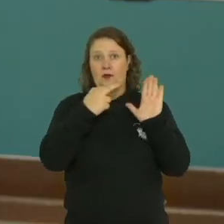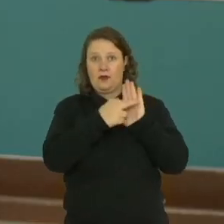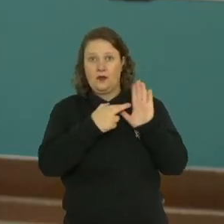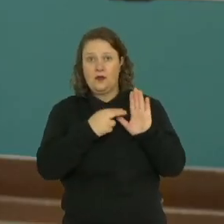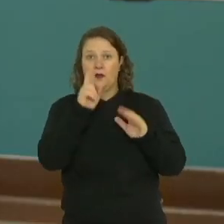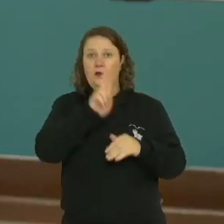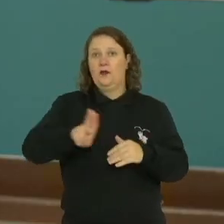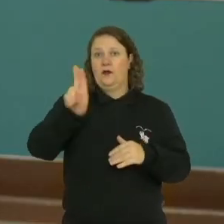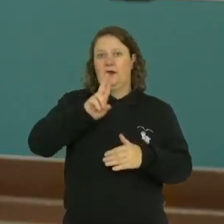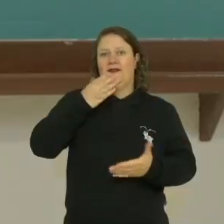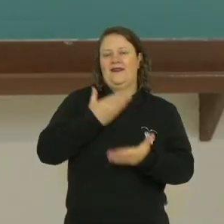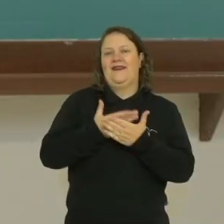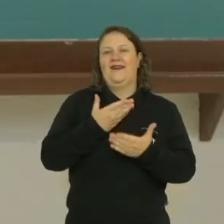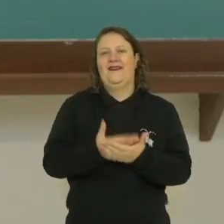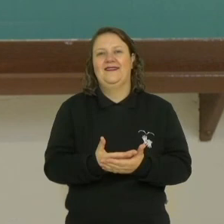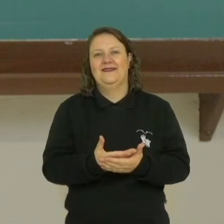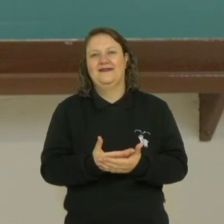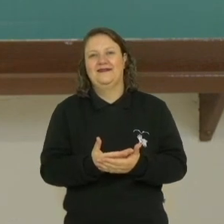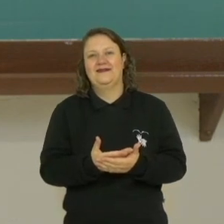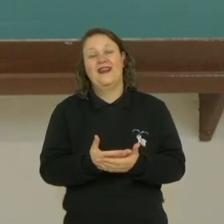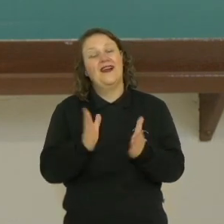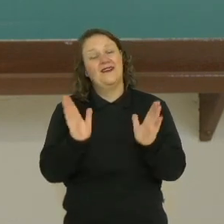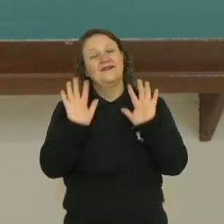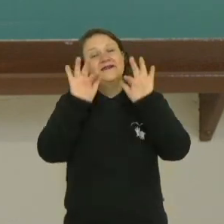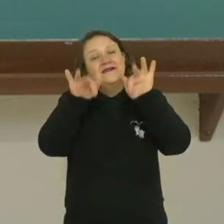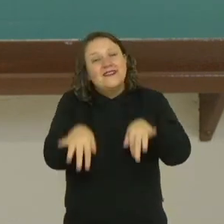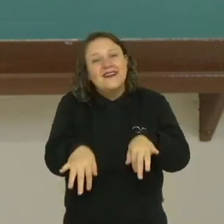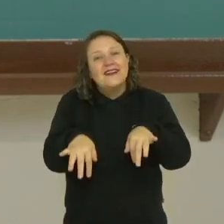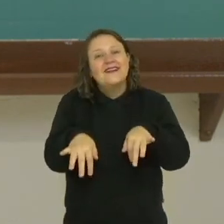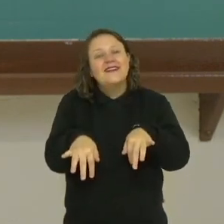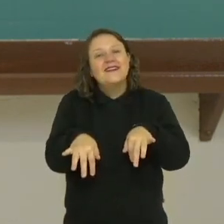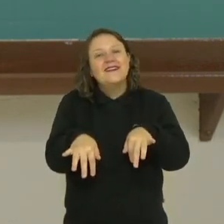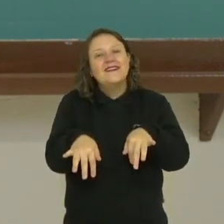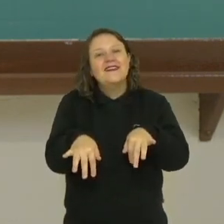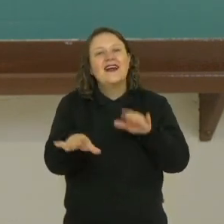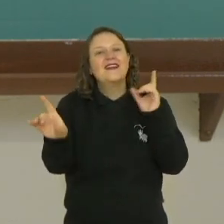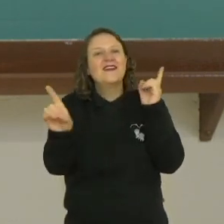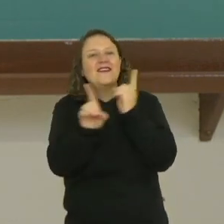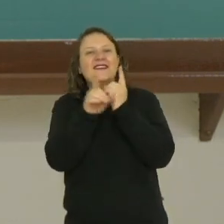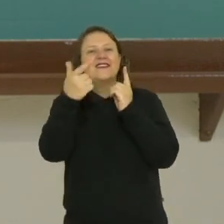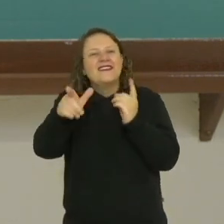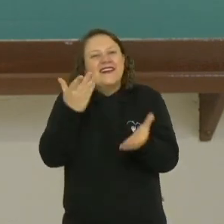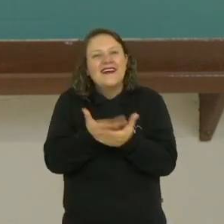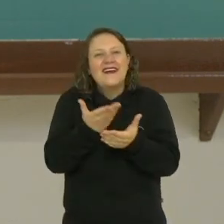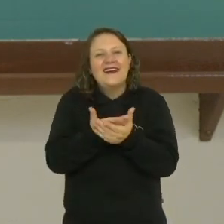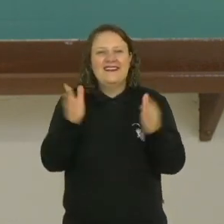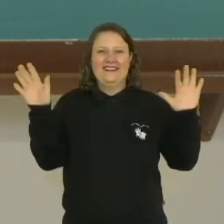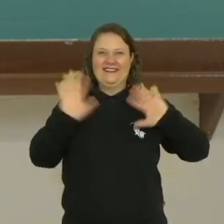usou na nossa aula. Então, ficamos por aqui e te vejo na próxima aula.